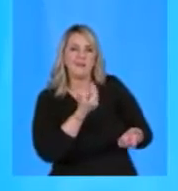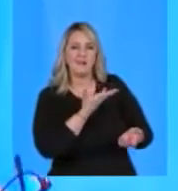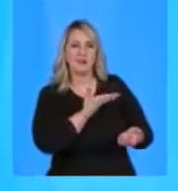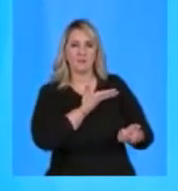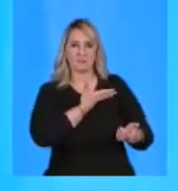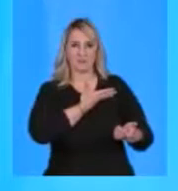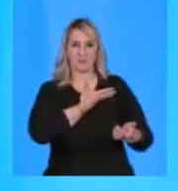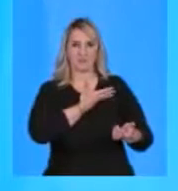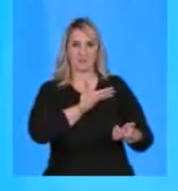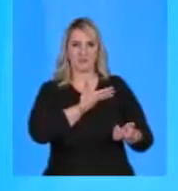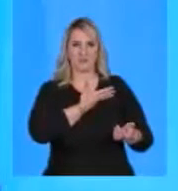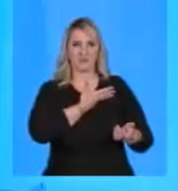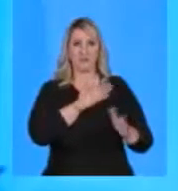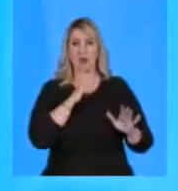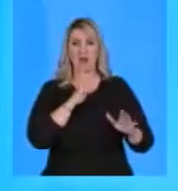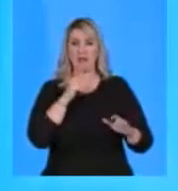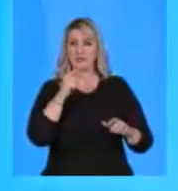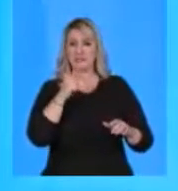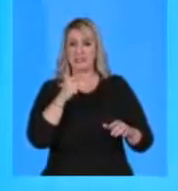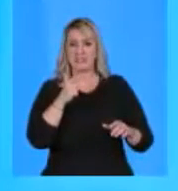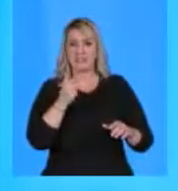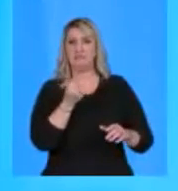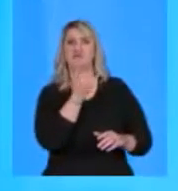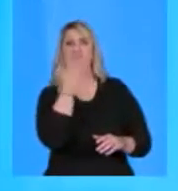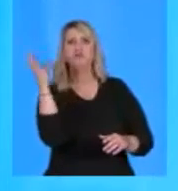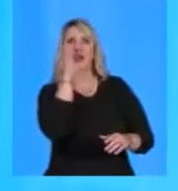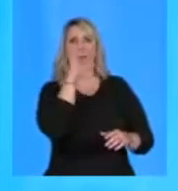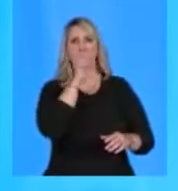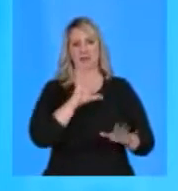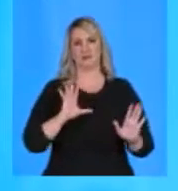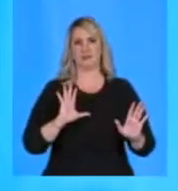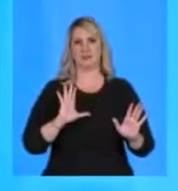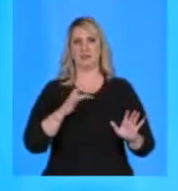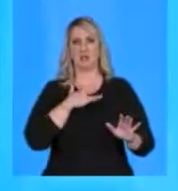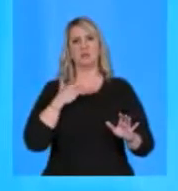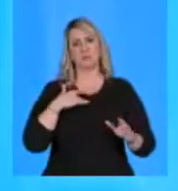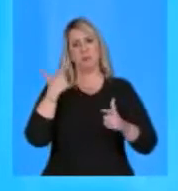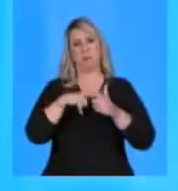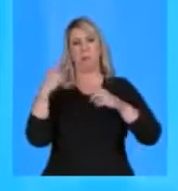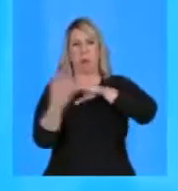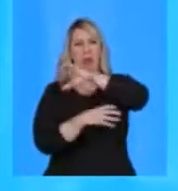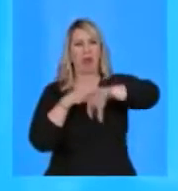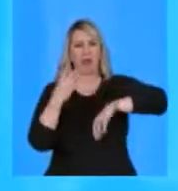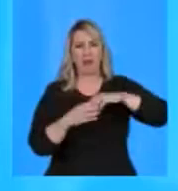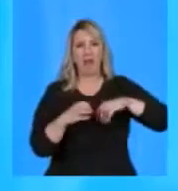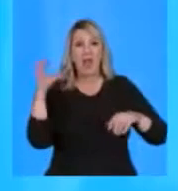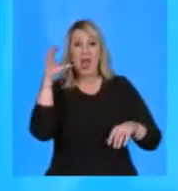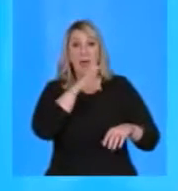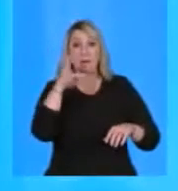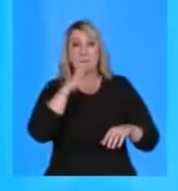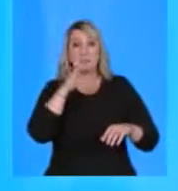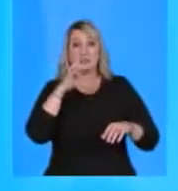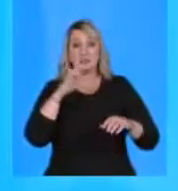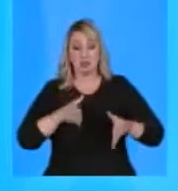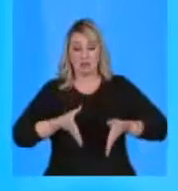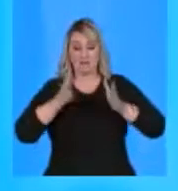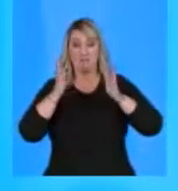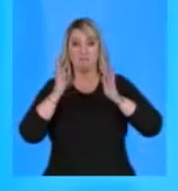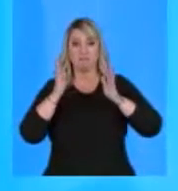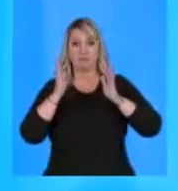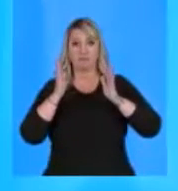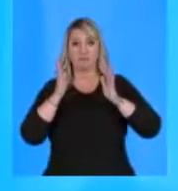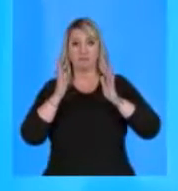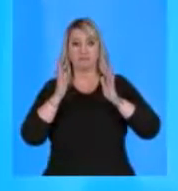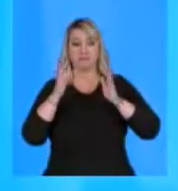nós não tivemos tanto emergência assim a saúde está um caos emergência quando um prédio tombado é